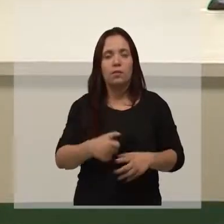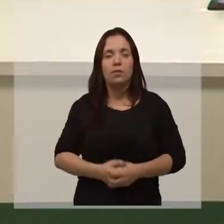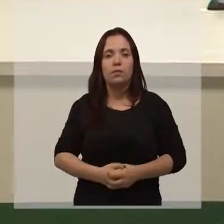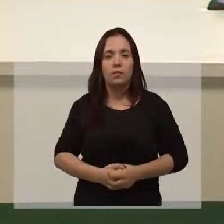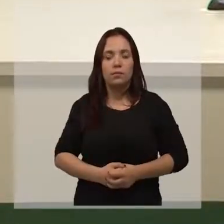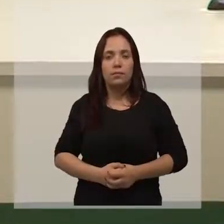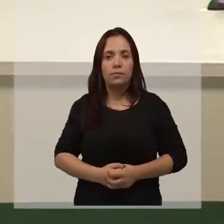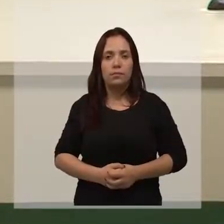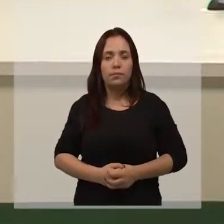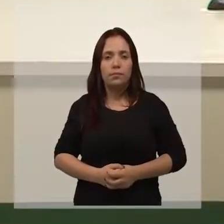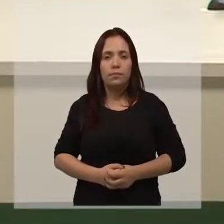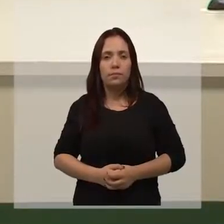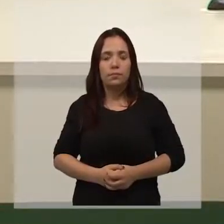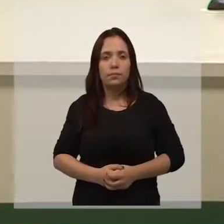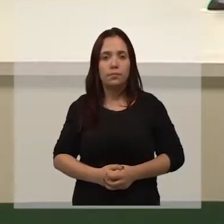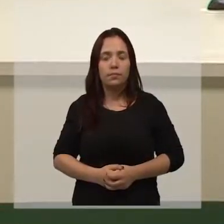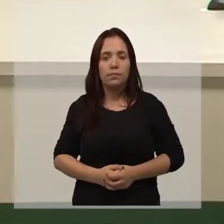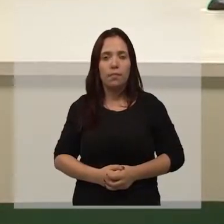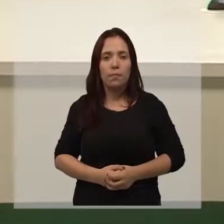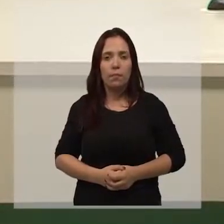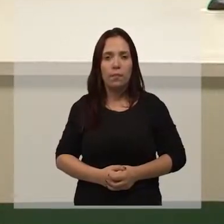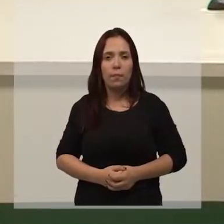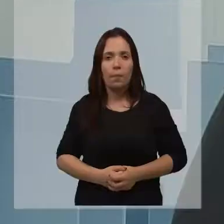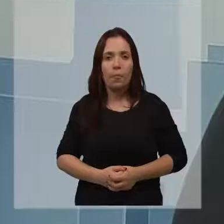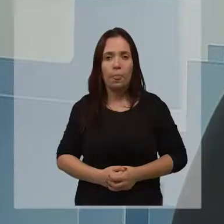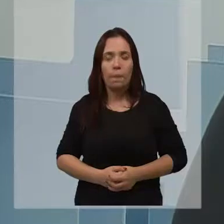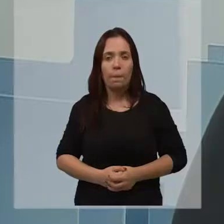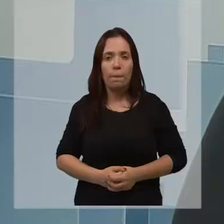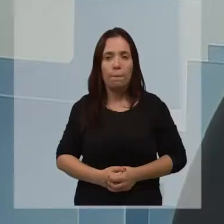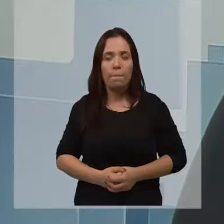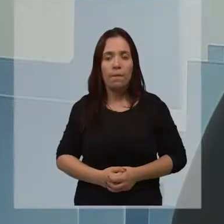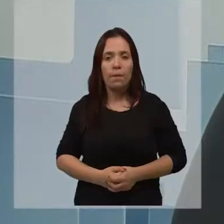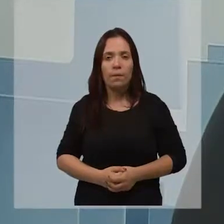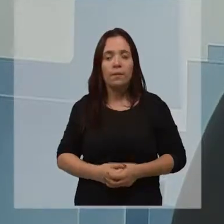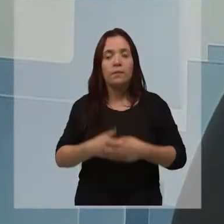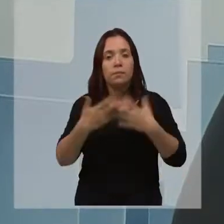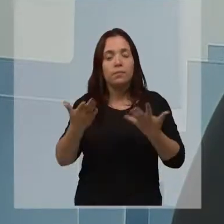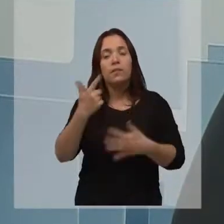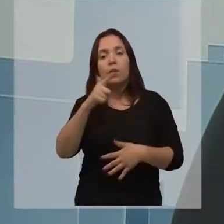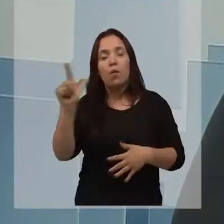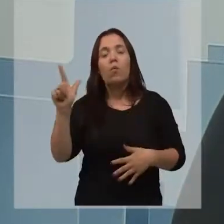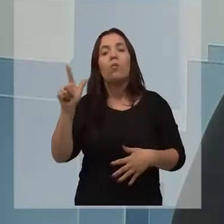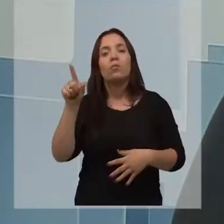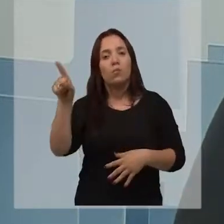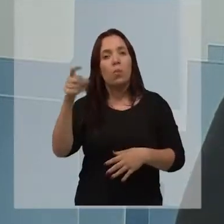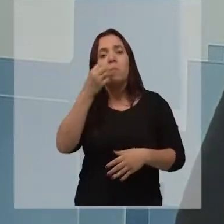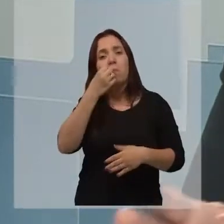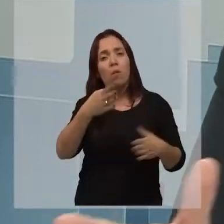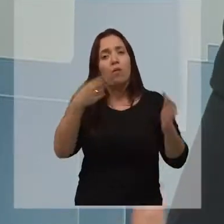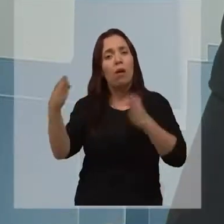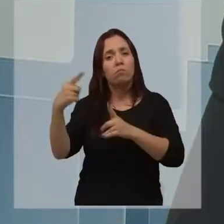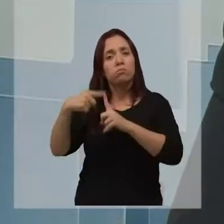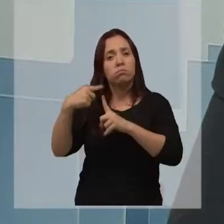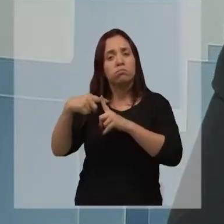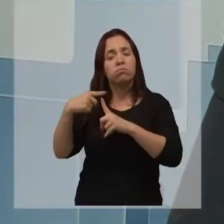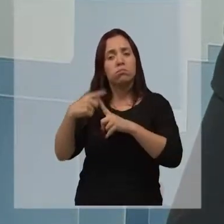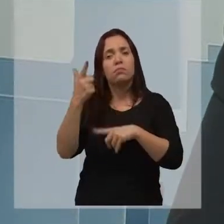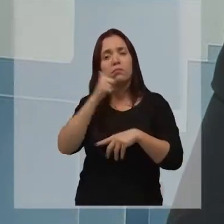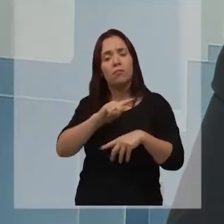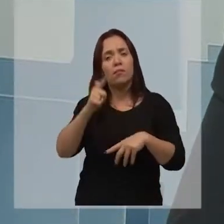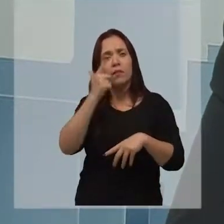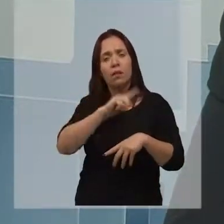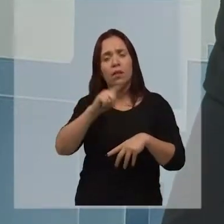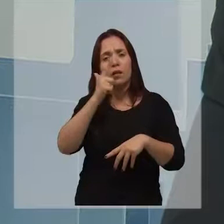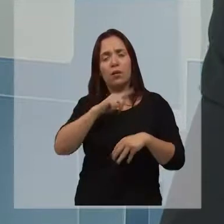aqui. Bibiano. Então, nesse ponto, outro ponto, e o governo acertou. Acertou no